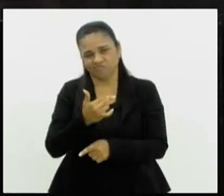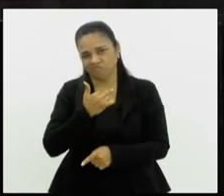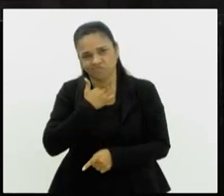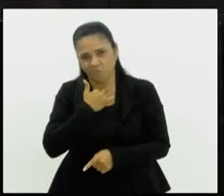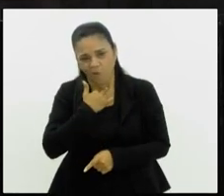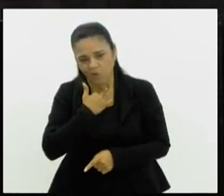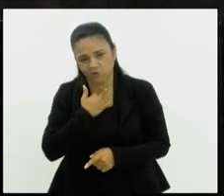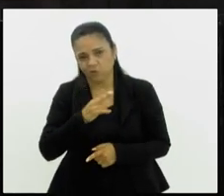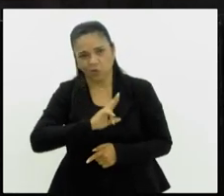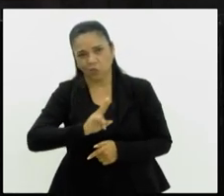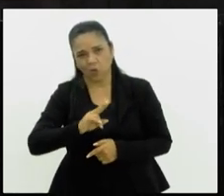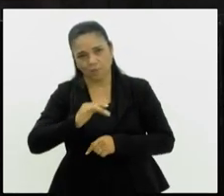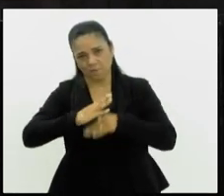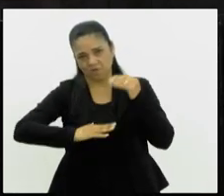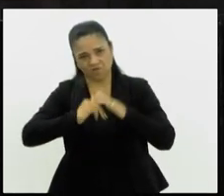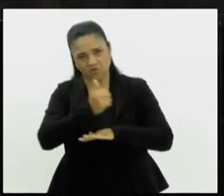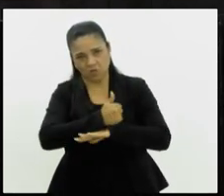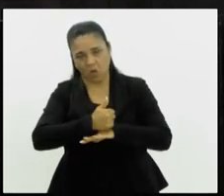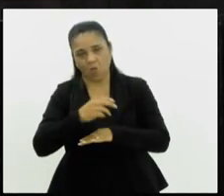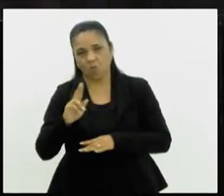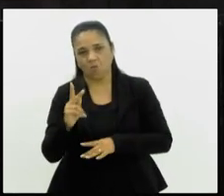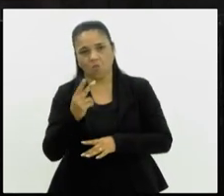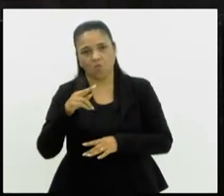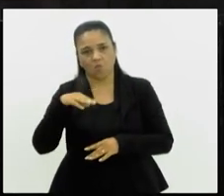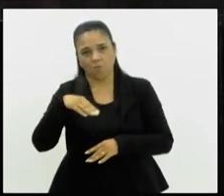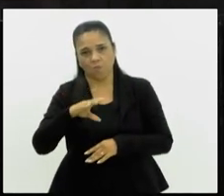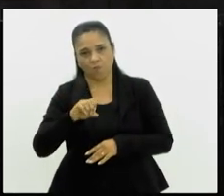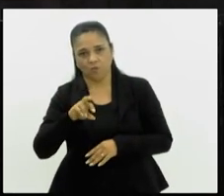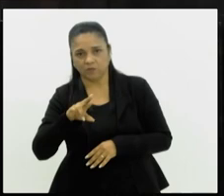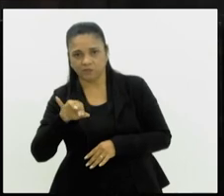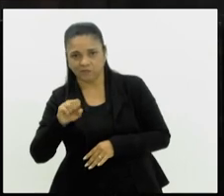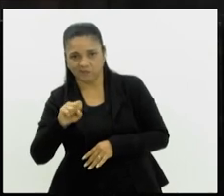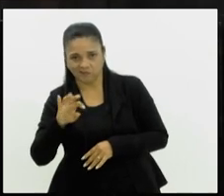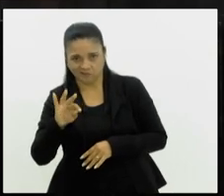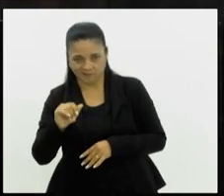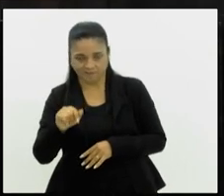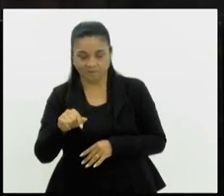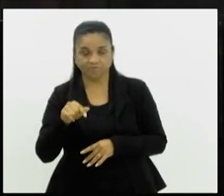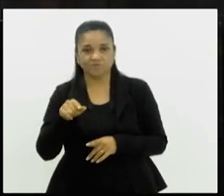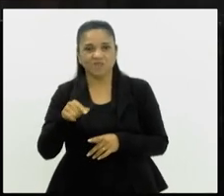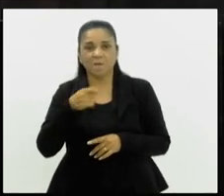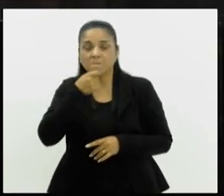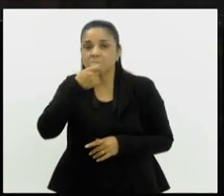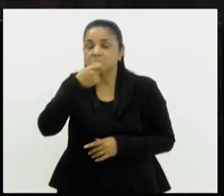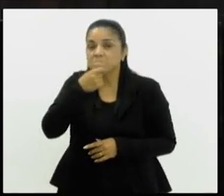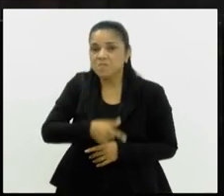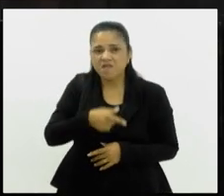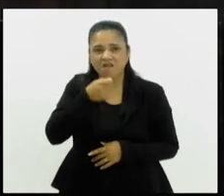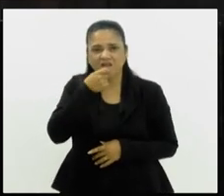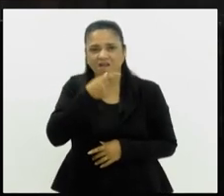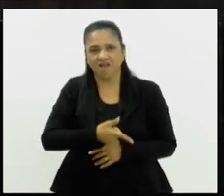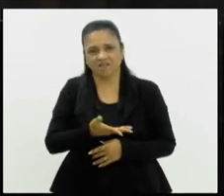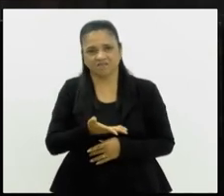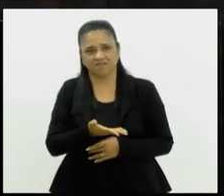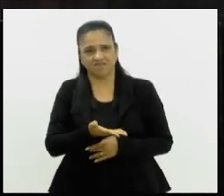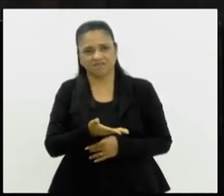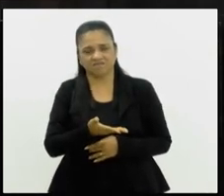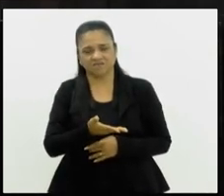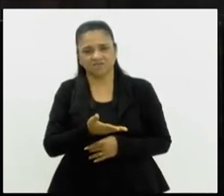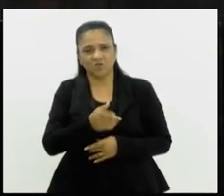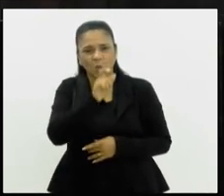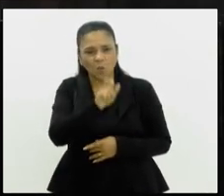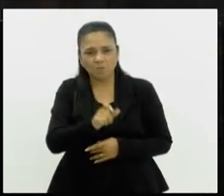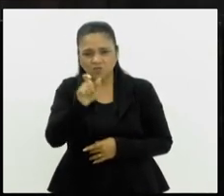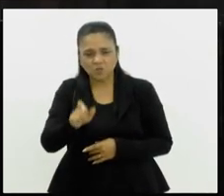valha. Eles diziam, faziam piadas, deputada Marta Rocha, com pessoas